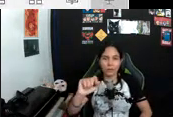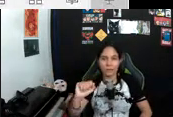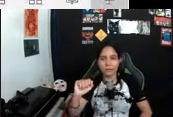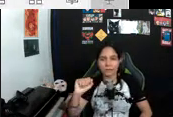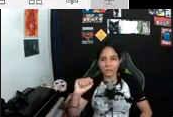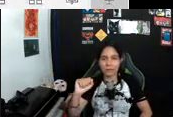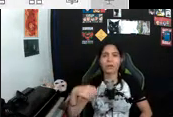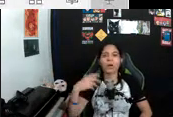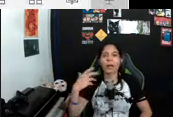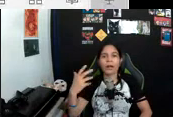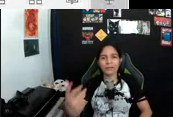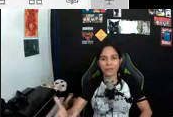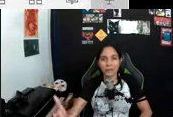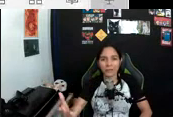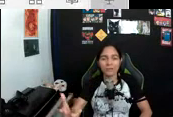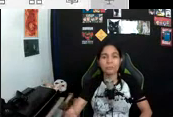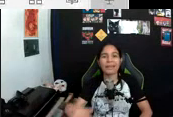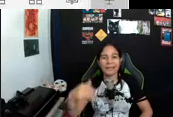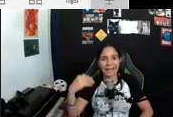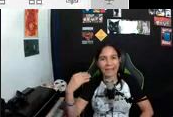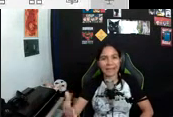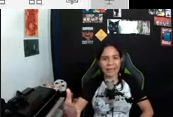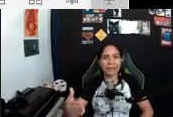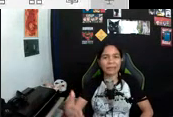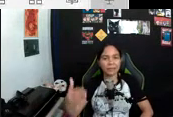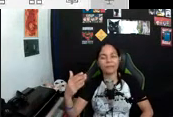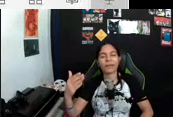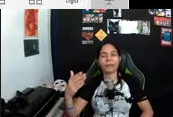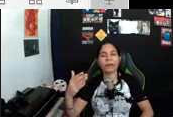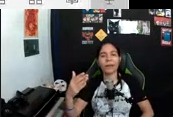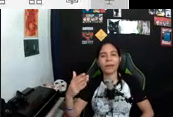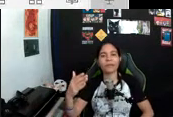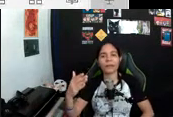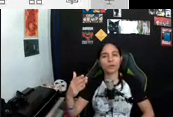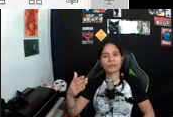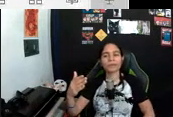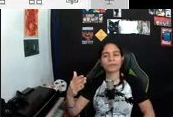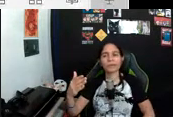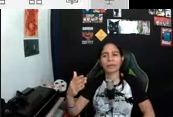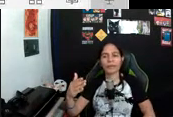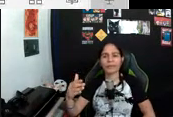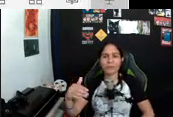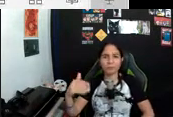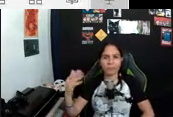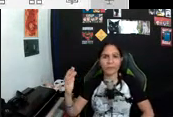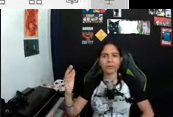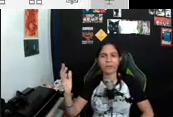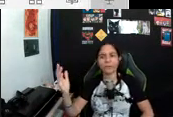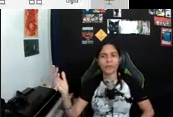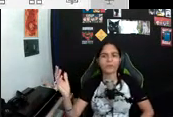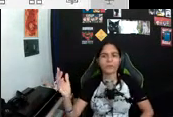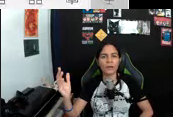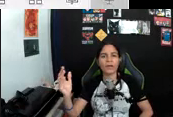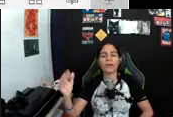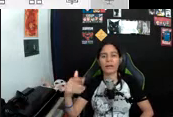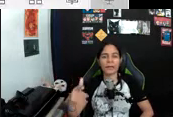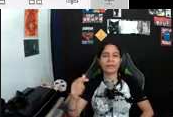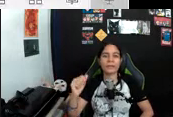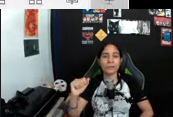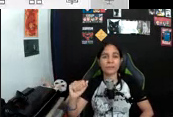Basta uma ter a coragem de meter a cara e enfrentar, né, todas as consequências que porventura